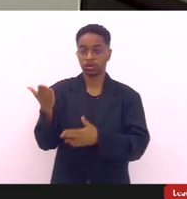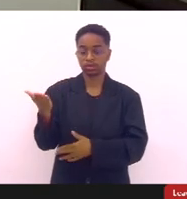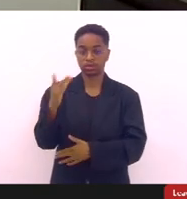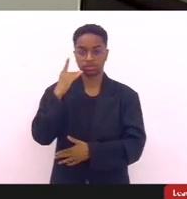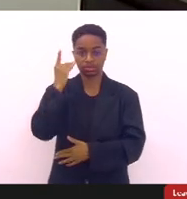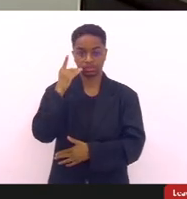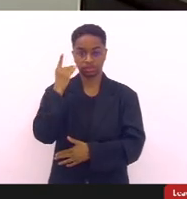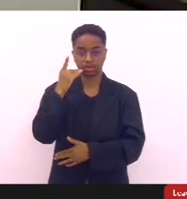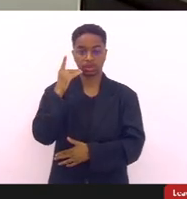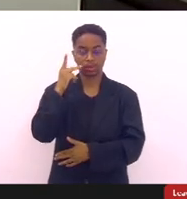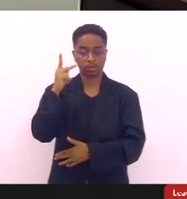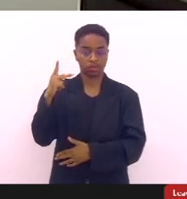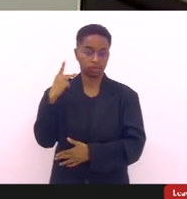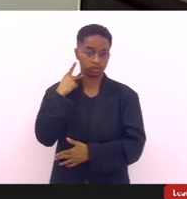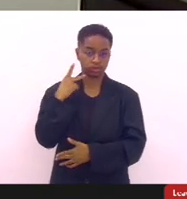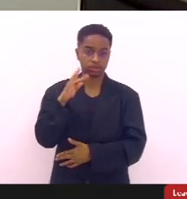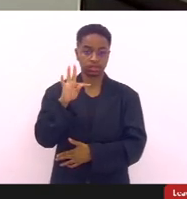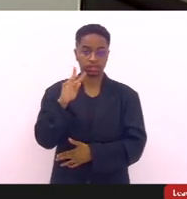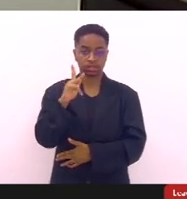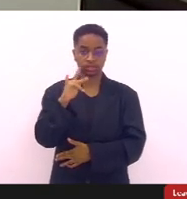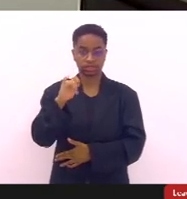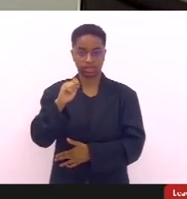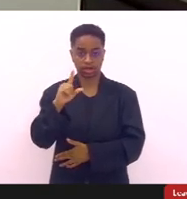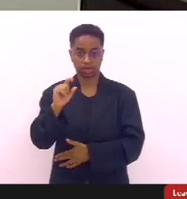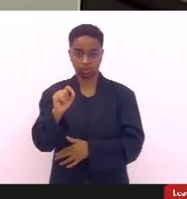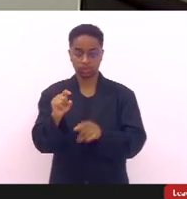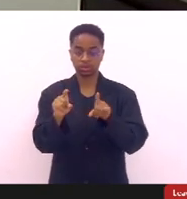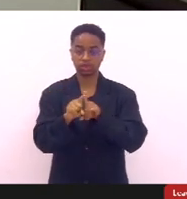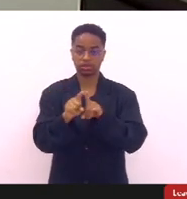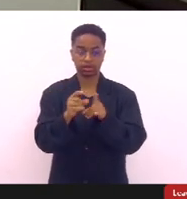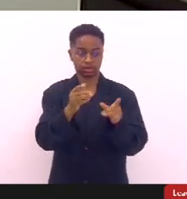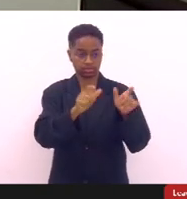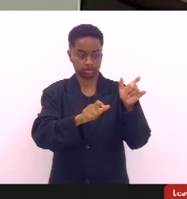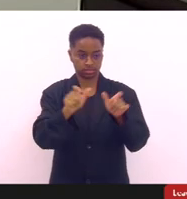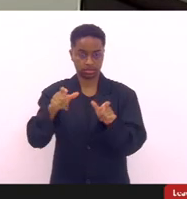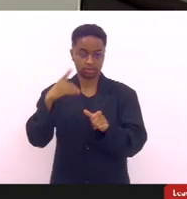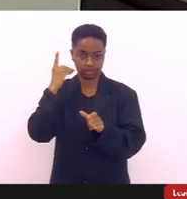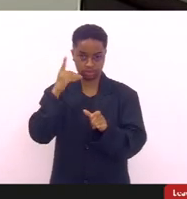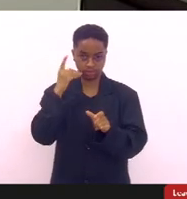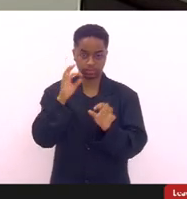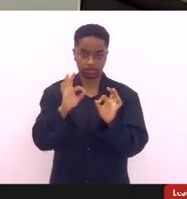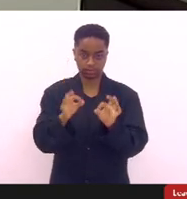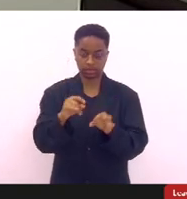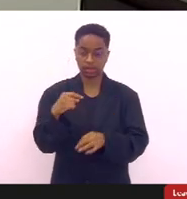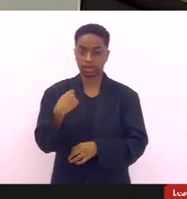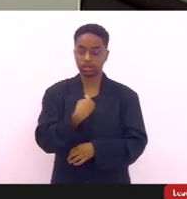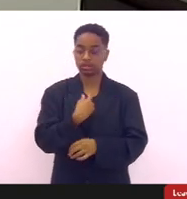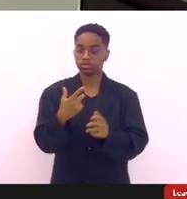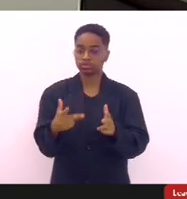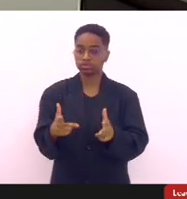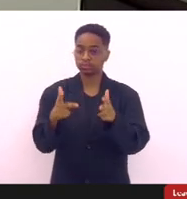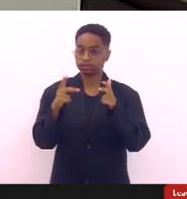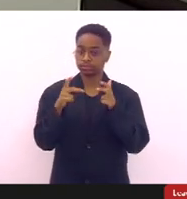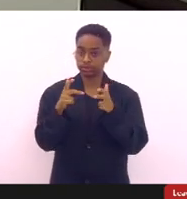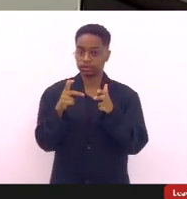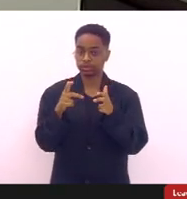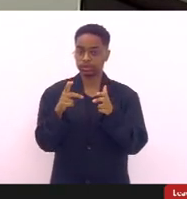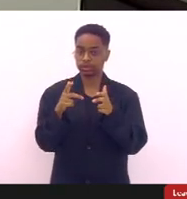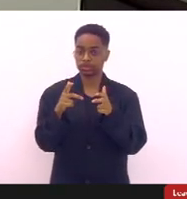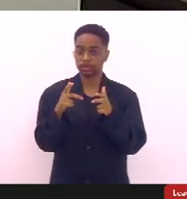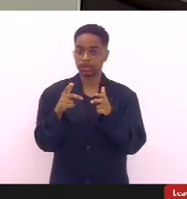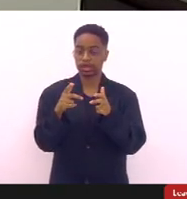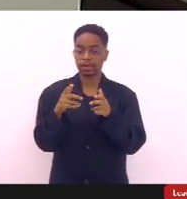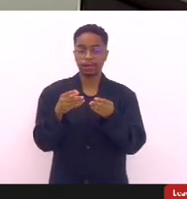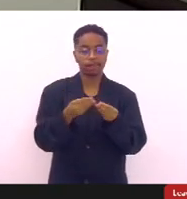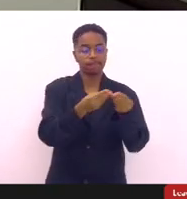o nosso promotor, doutor Tiago, como também os deputados, né? A gente vê um jogo de empurra